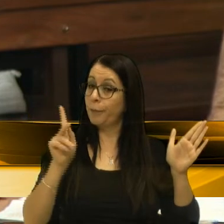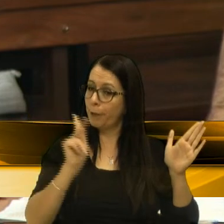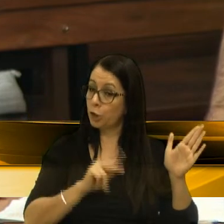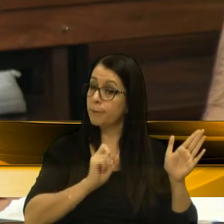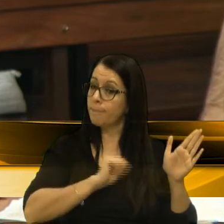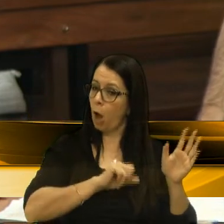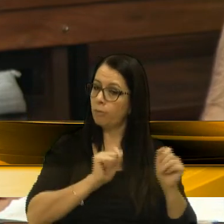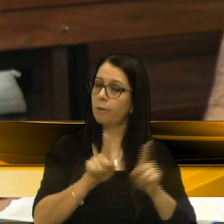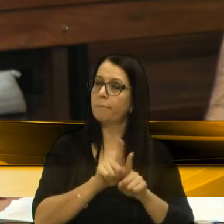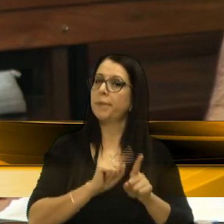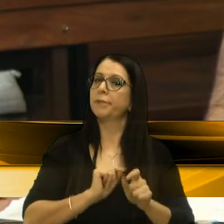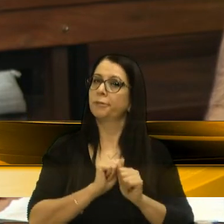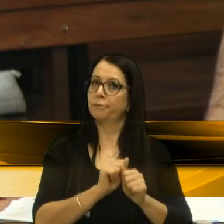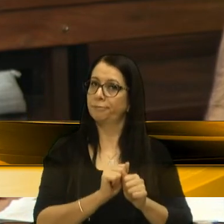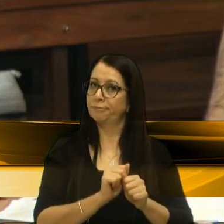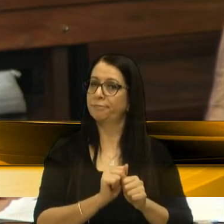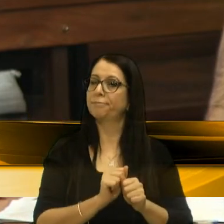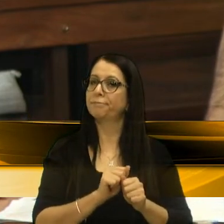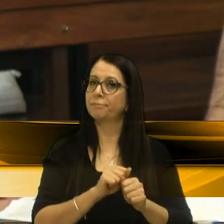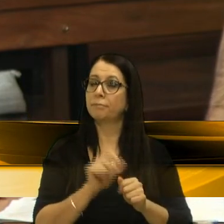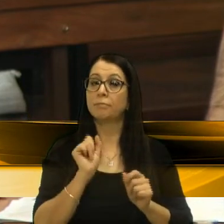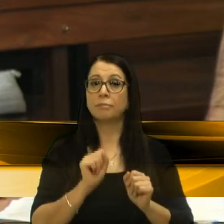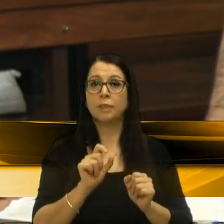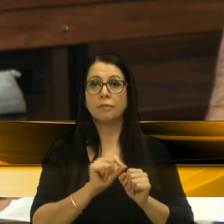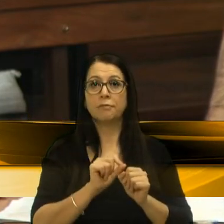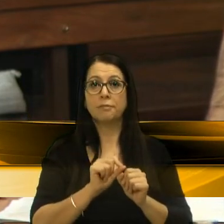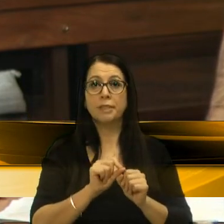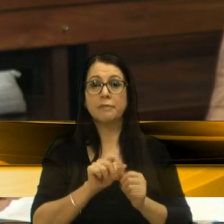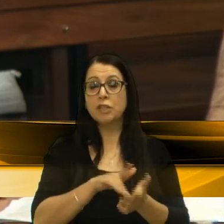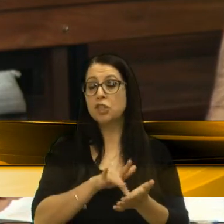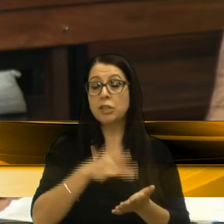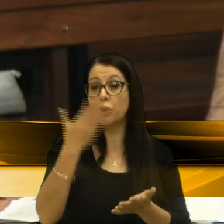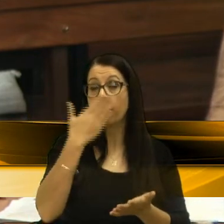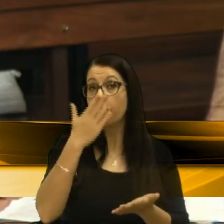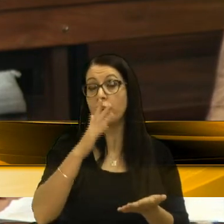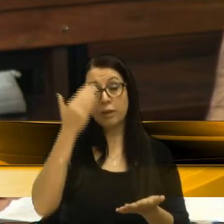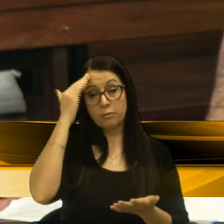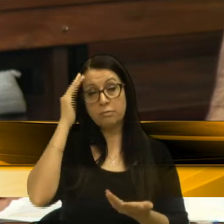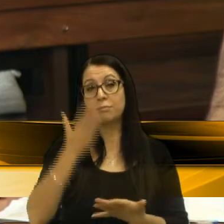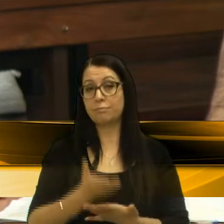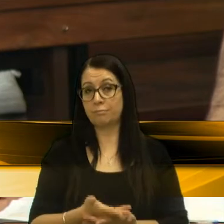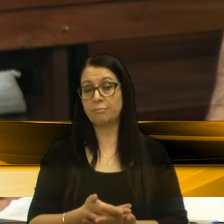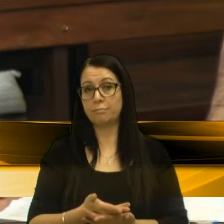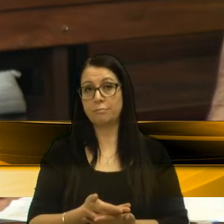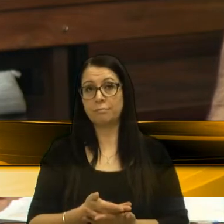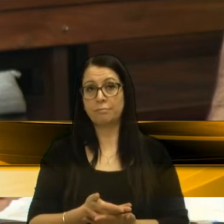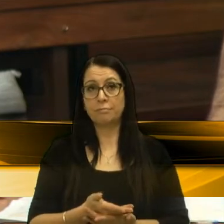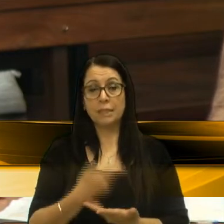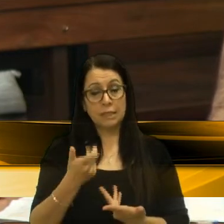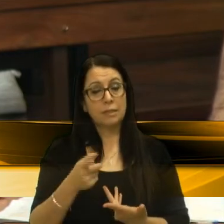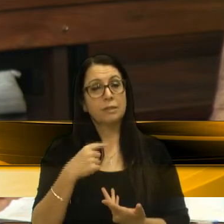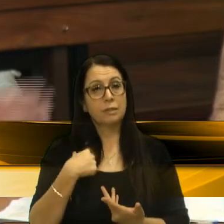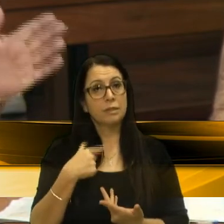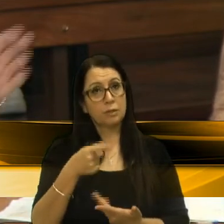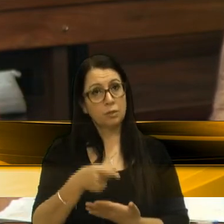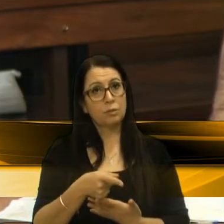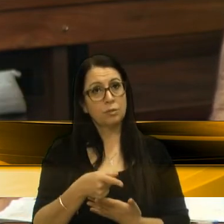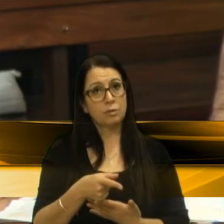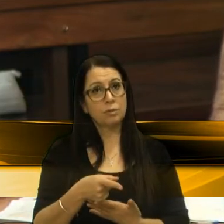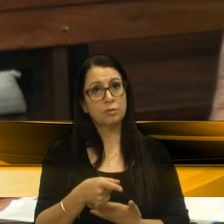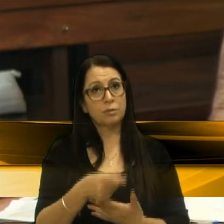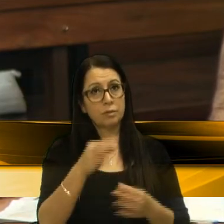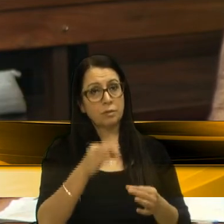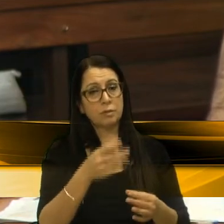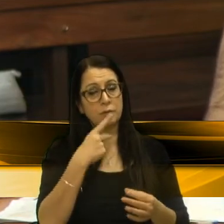aí. Né? E a gente não pode se fazer de salame aqui de ver que não está entendendo. Né? Então, nesse sentido, correta